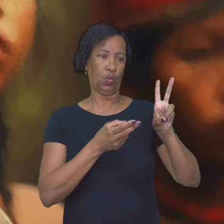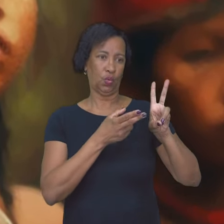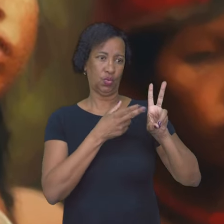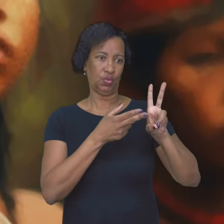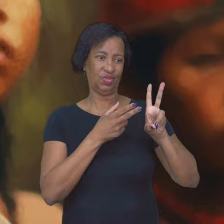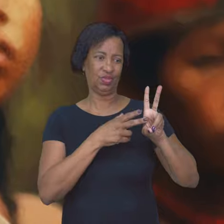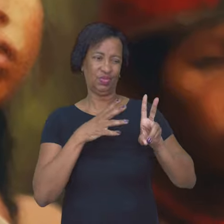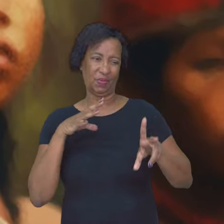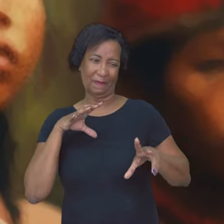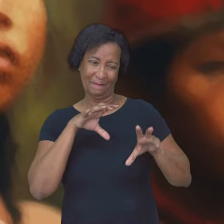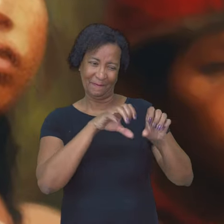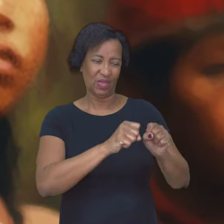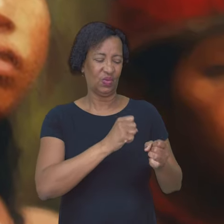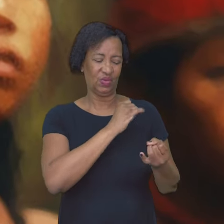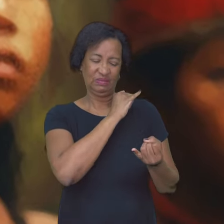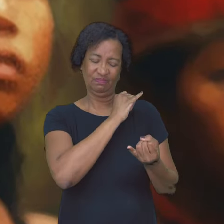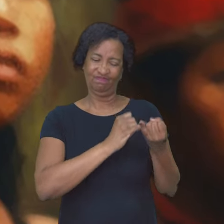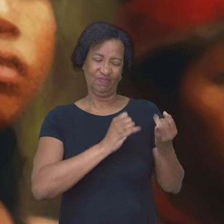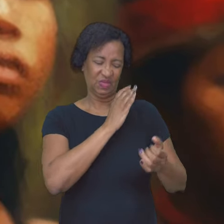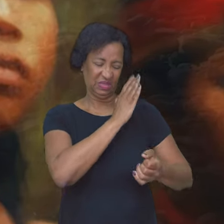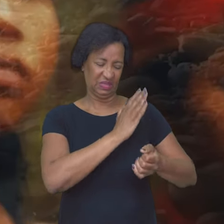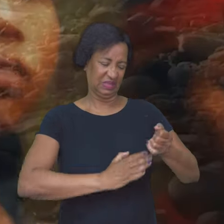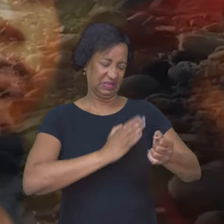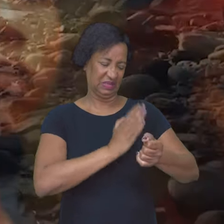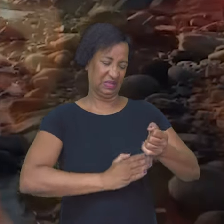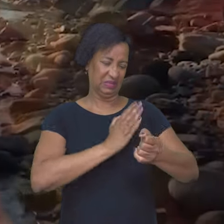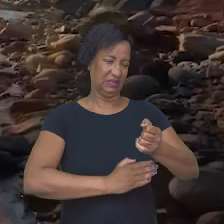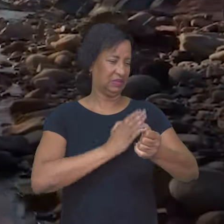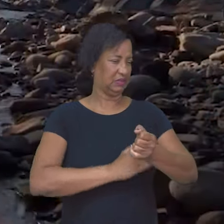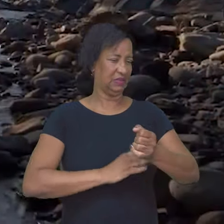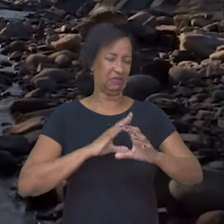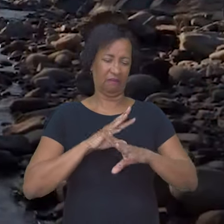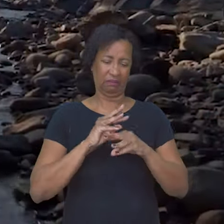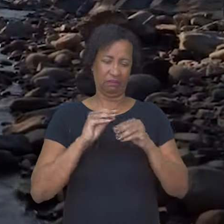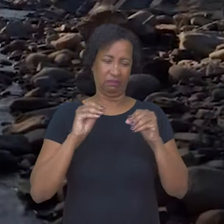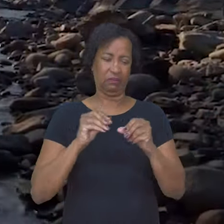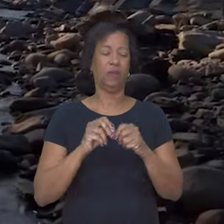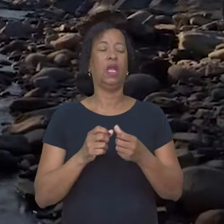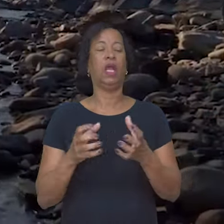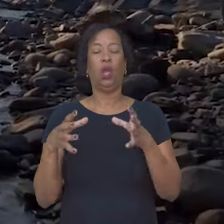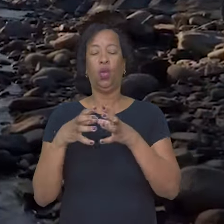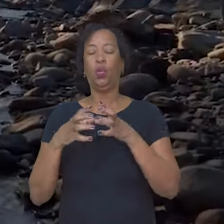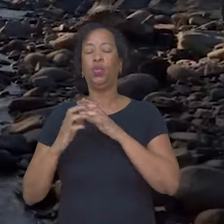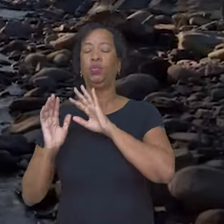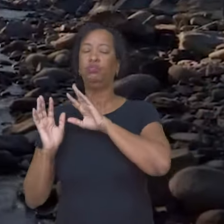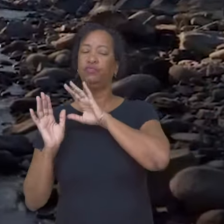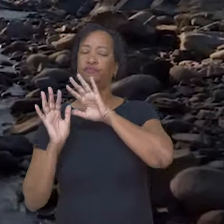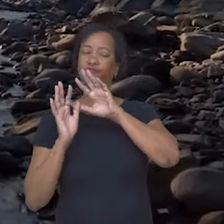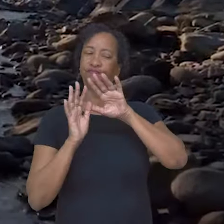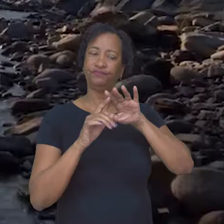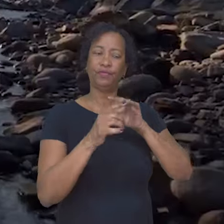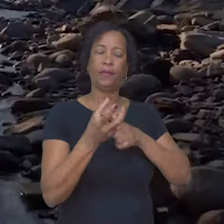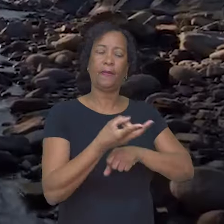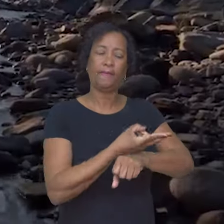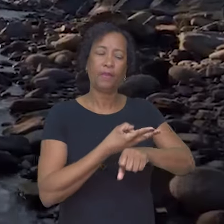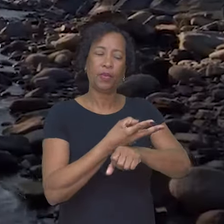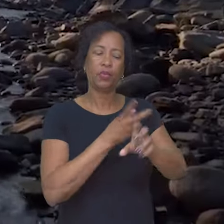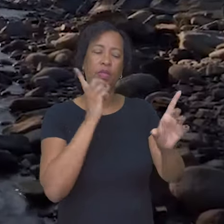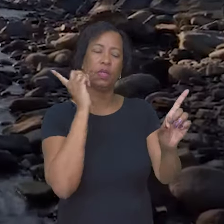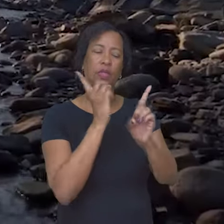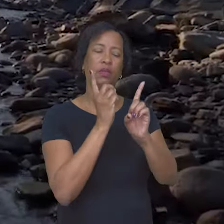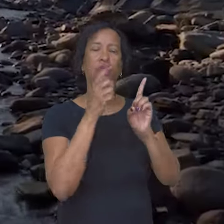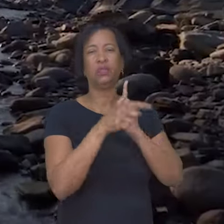esquartejaram seus corpos um destaco militar foi enviado o propósito de encontrá-los